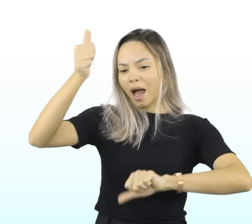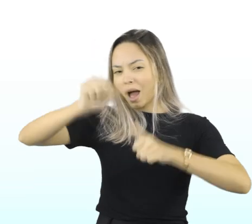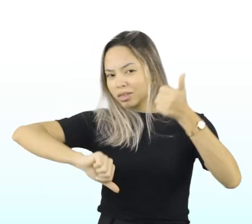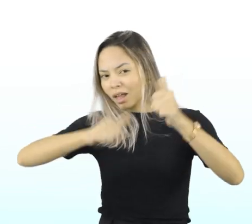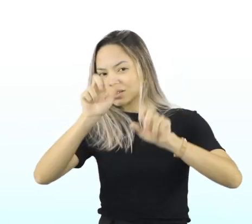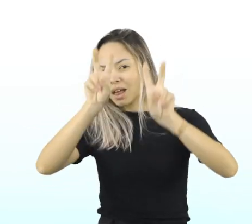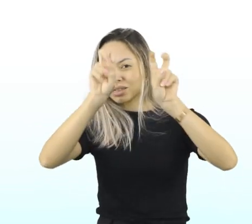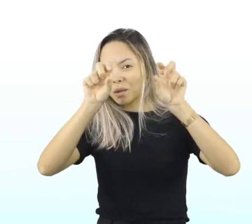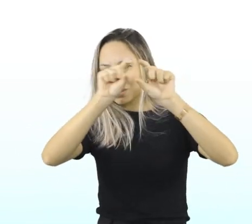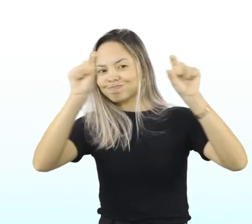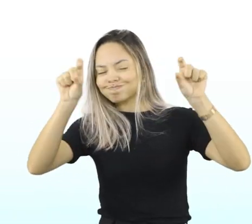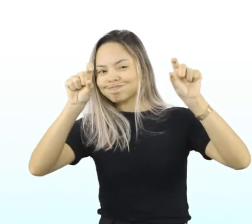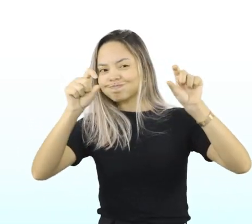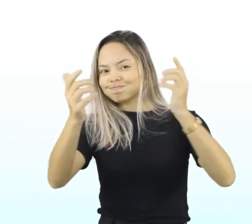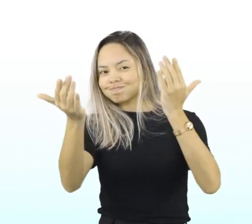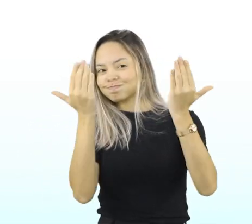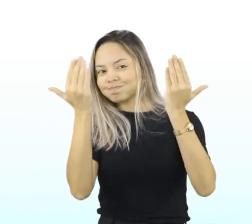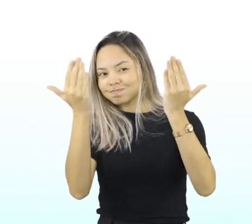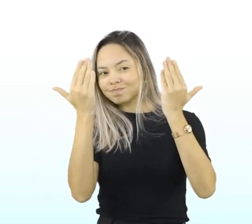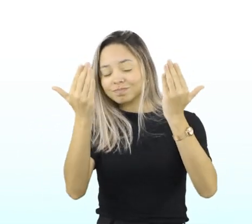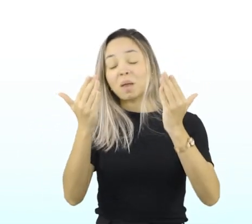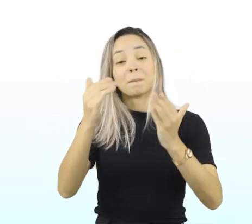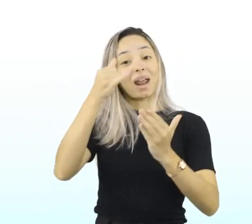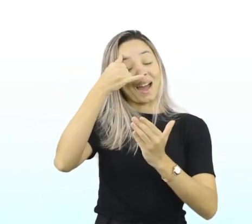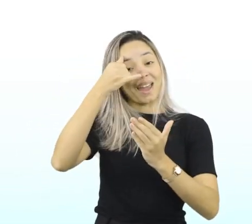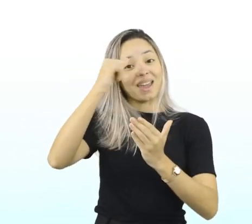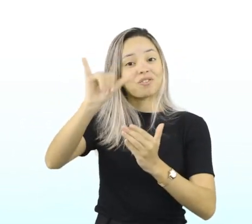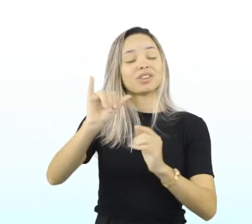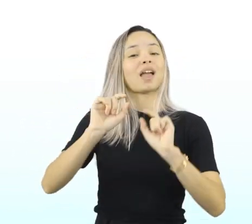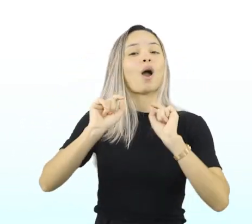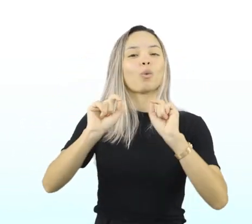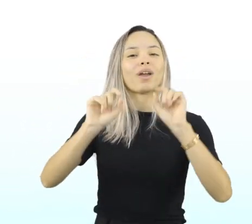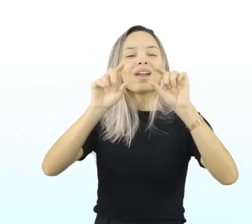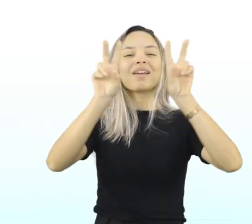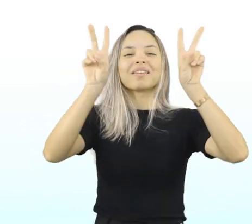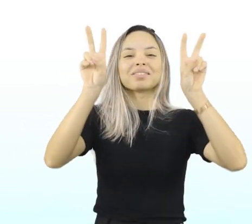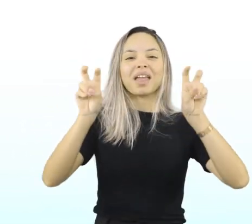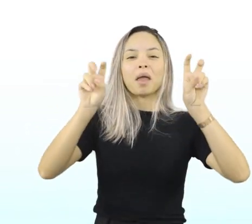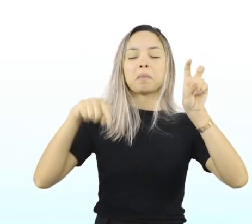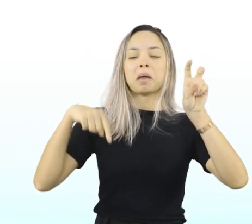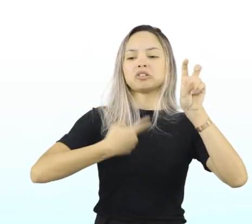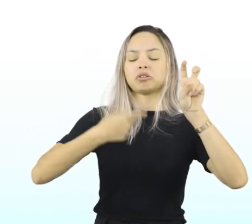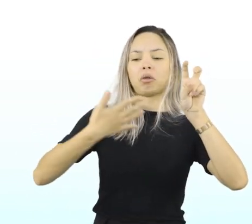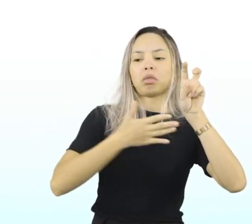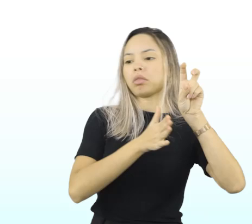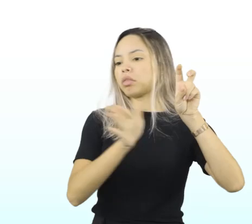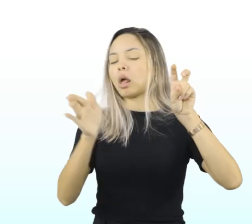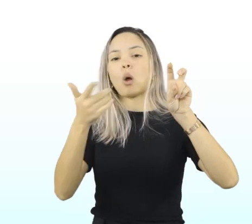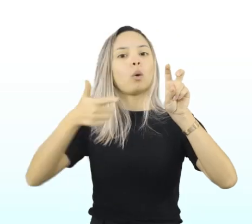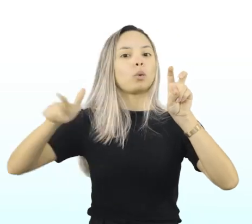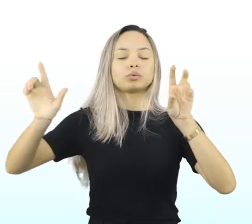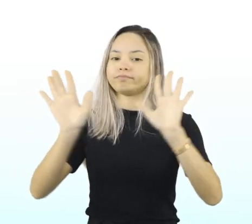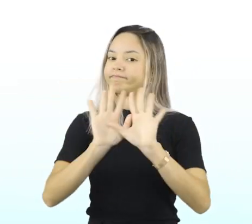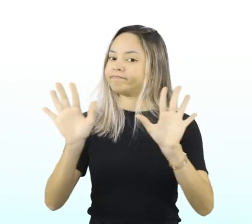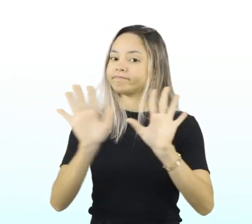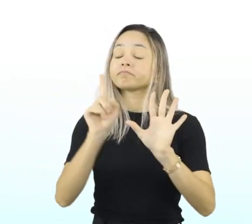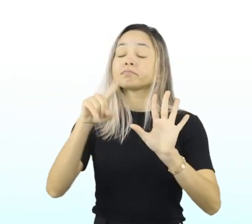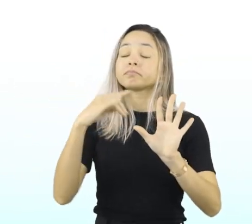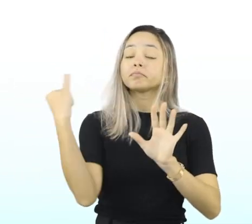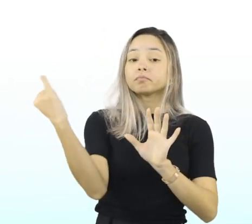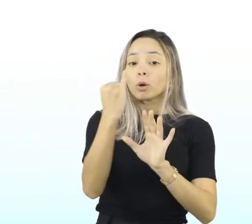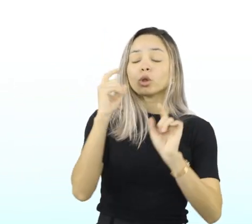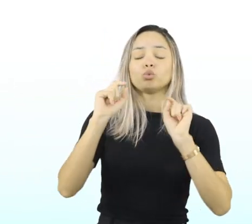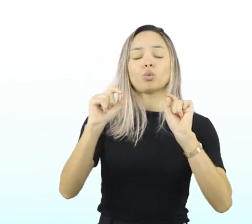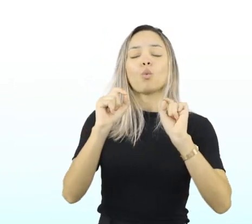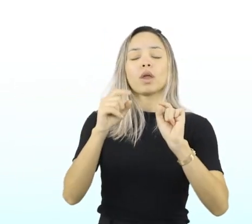você analisar o tema, a temática, para não cometer uma fuga parcial, tá? A gente chama de centração temática e isso é